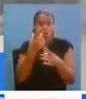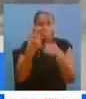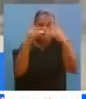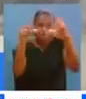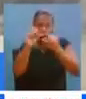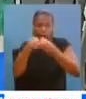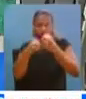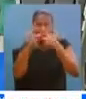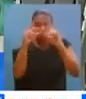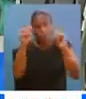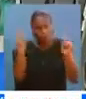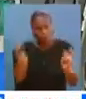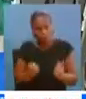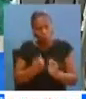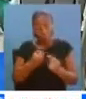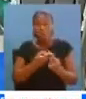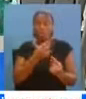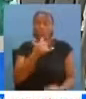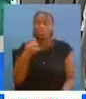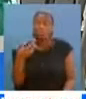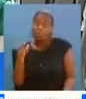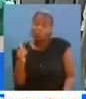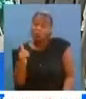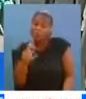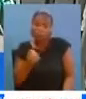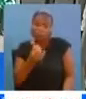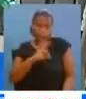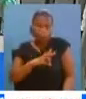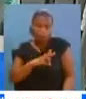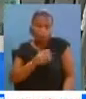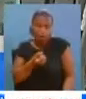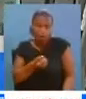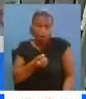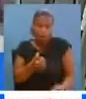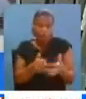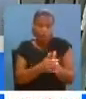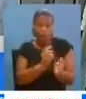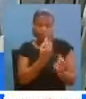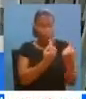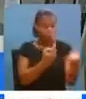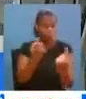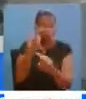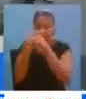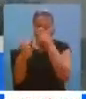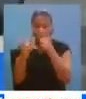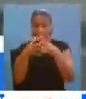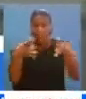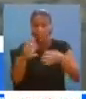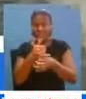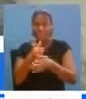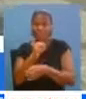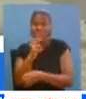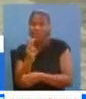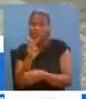ativas diminuíram face a 2012. Quanto à remuneração, a faturação média por trabalhador foi maior na Ilha de São